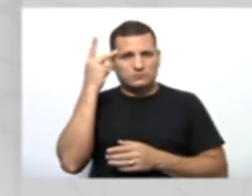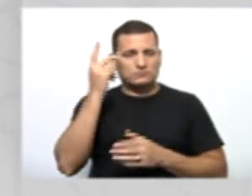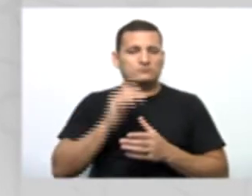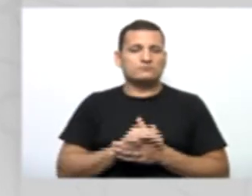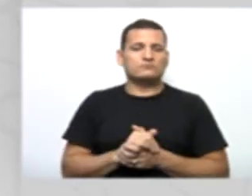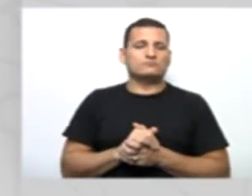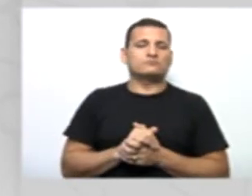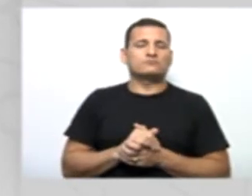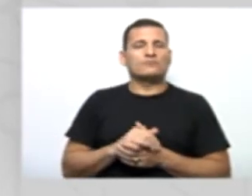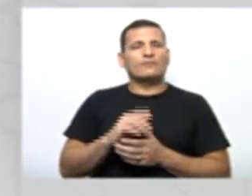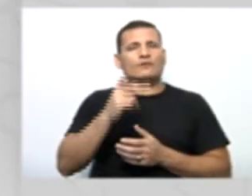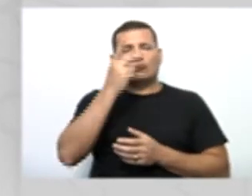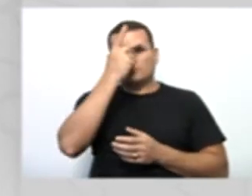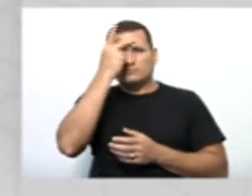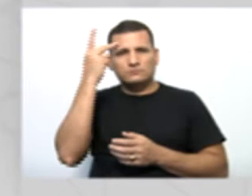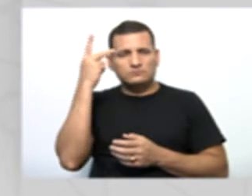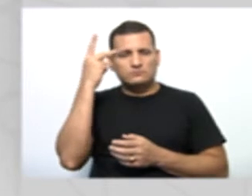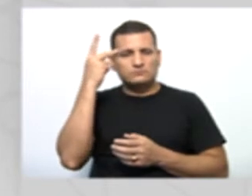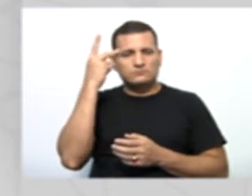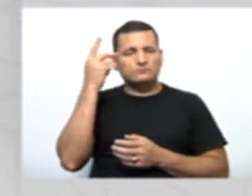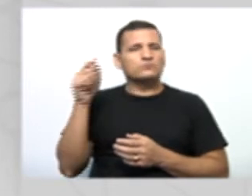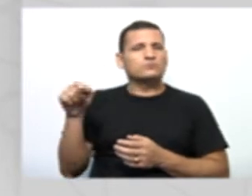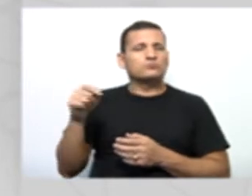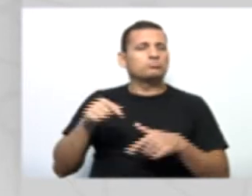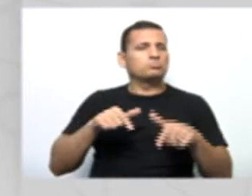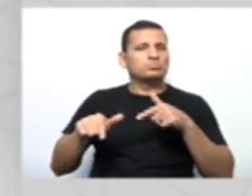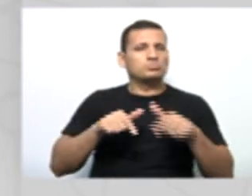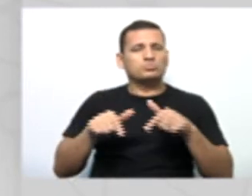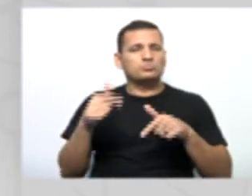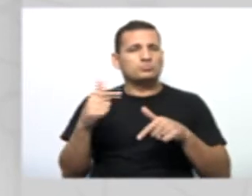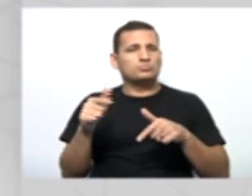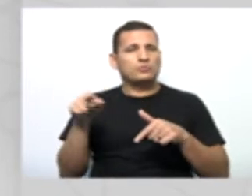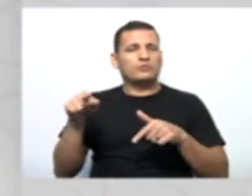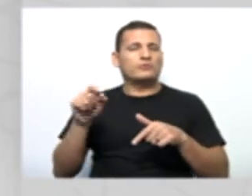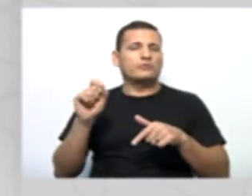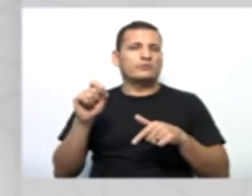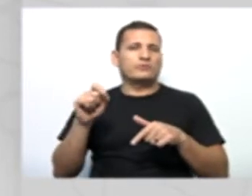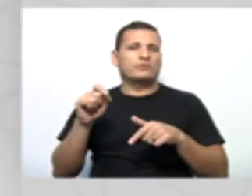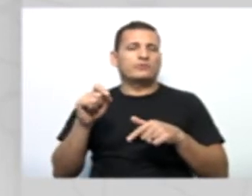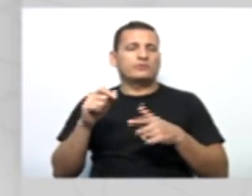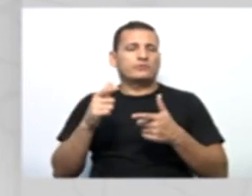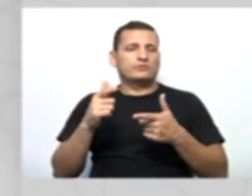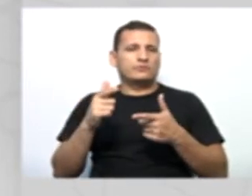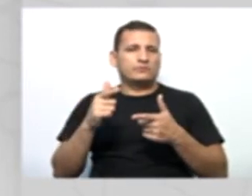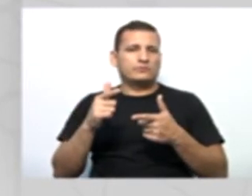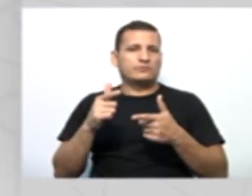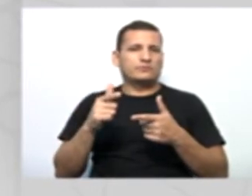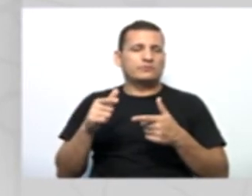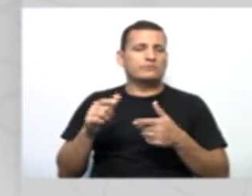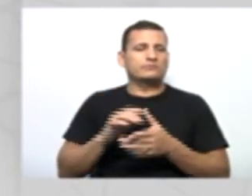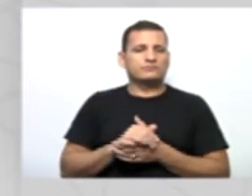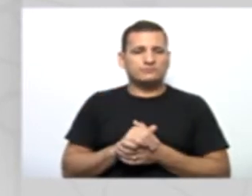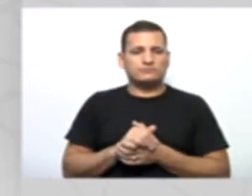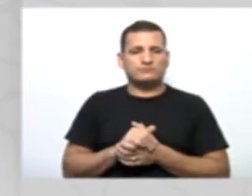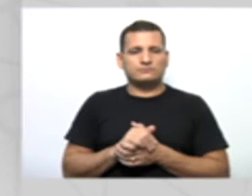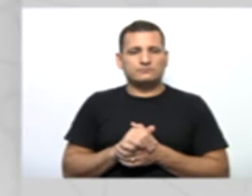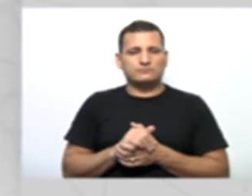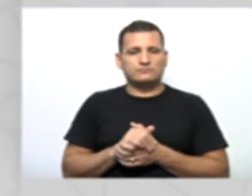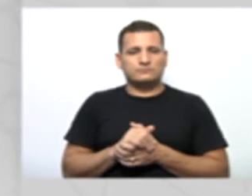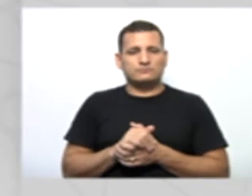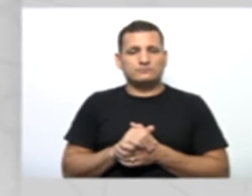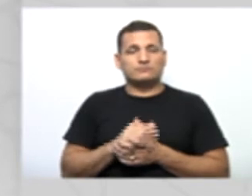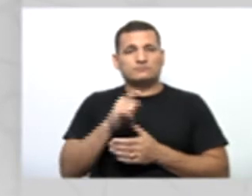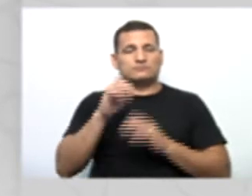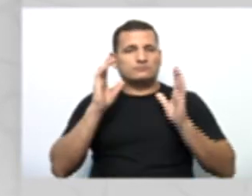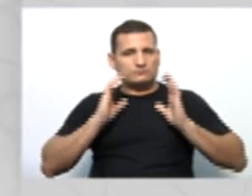nobreza, que eram as pessoas que não trabalhavam, que dependiam do trabalho e do suor dos trabalhadores. E aqui a